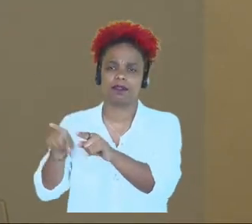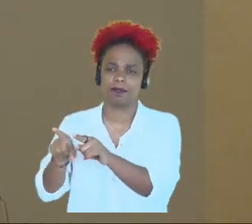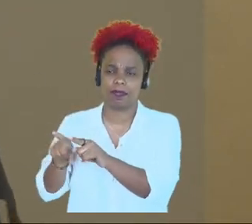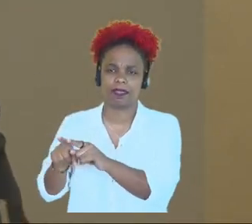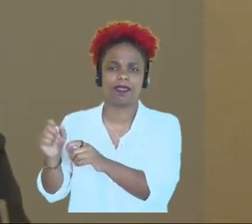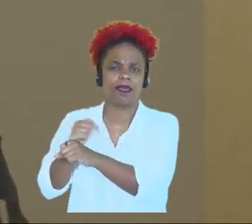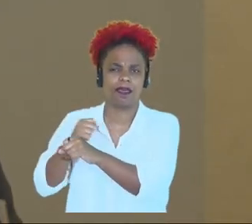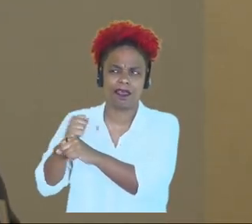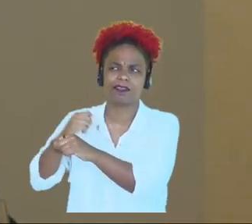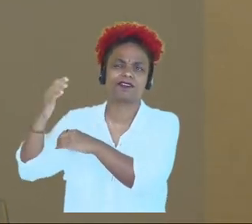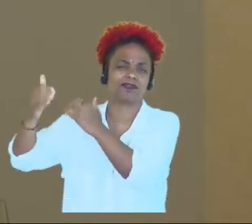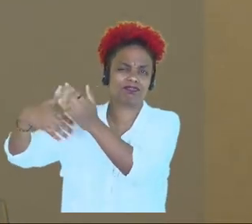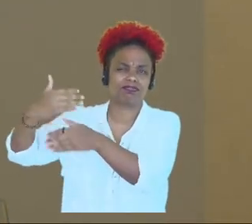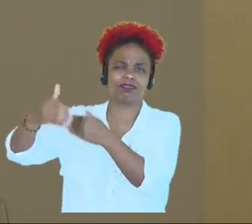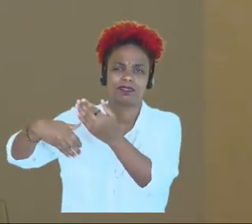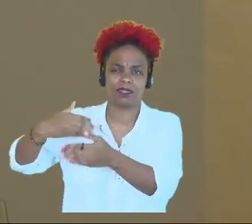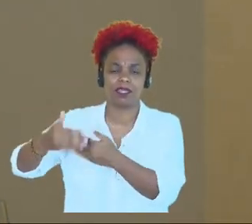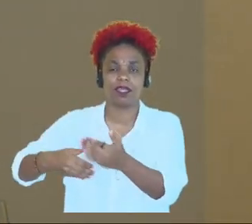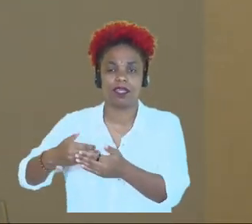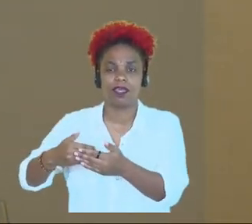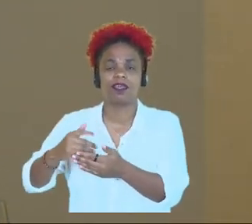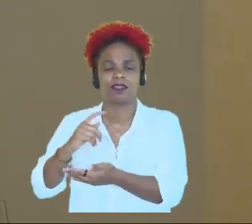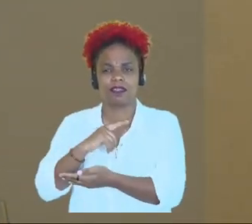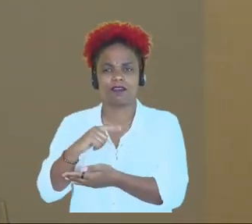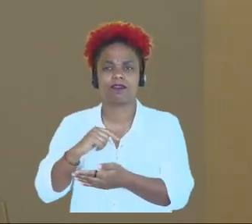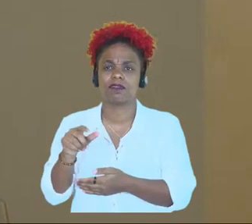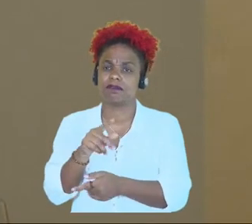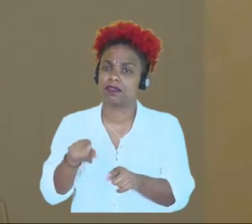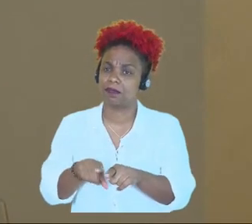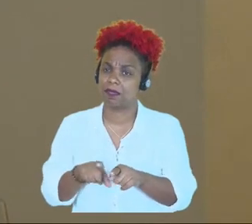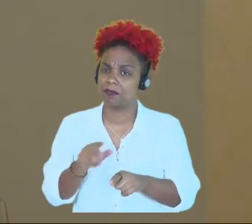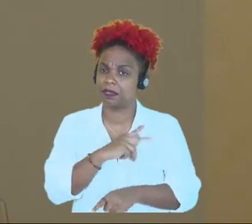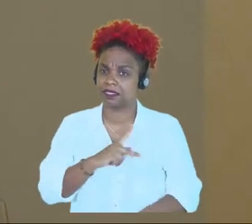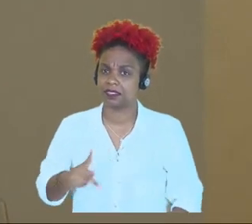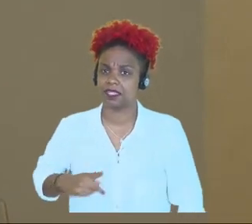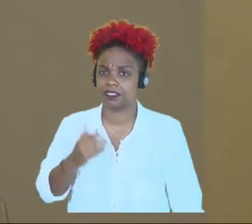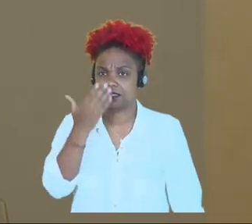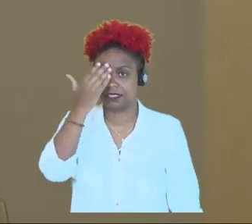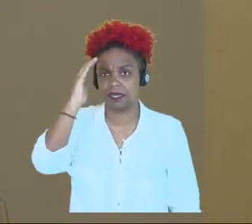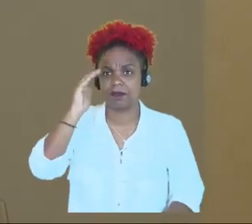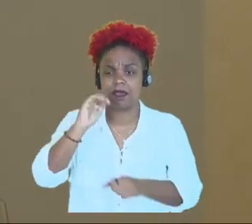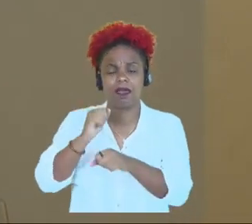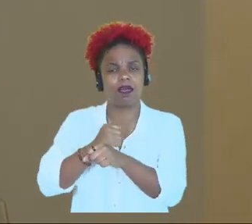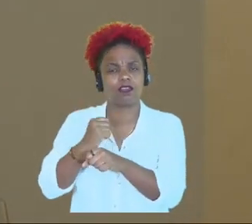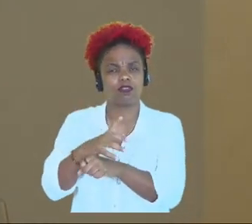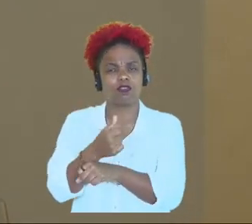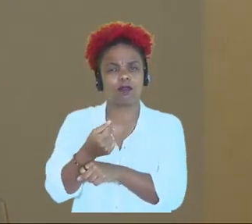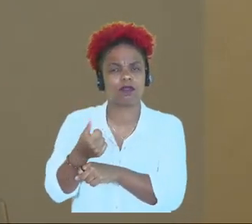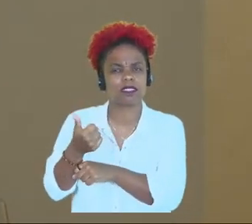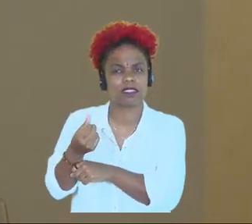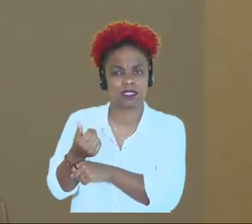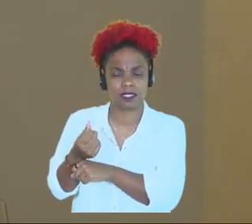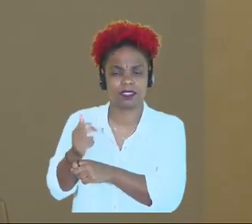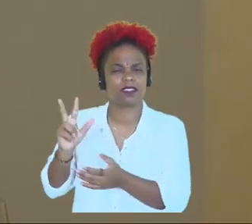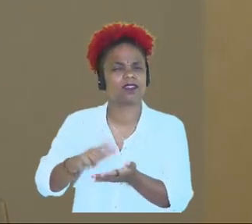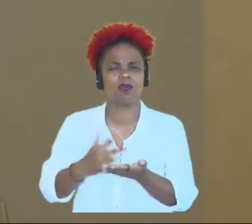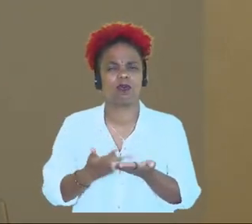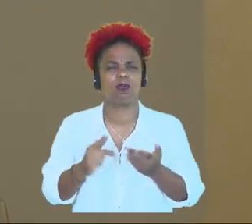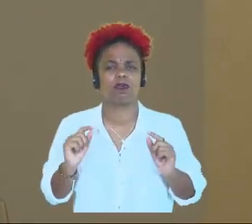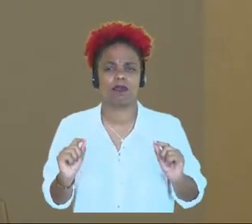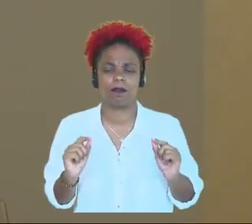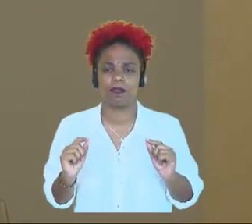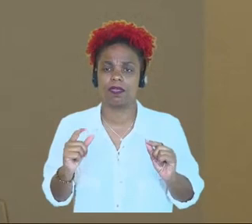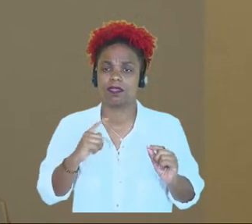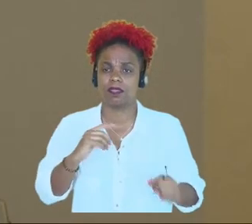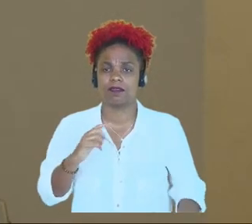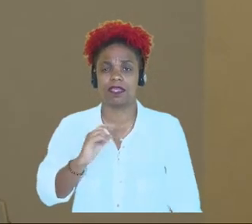de vários anos, mas que culminou na eleição do presidente Trump em 2016. Isso significa que a